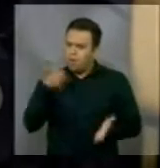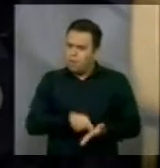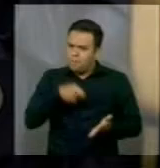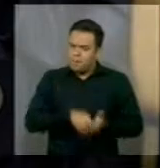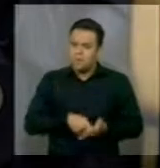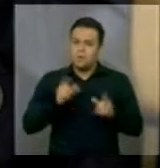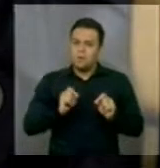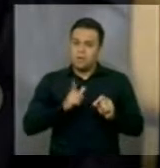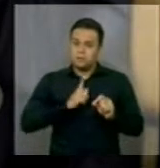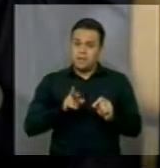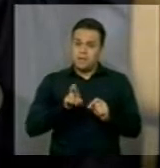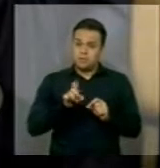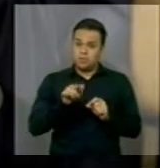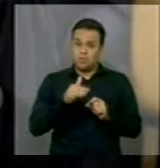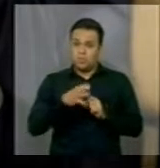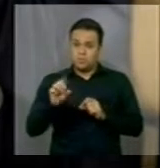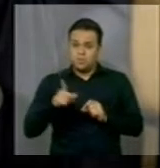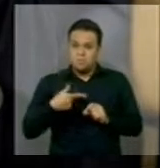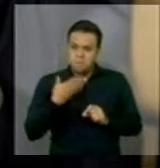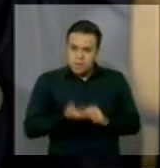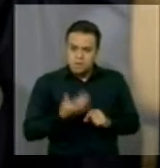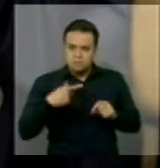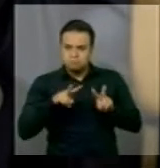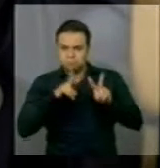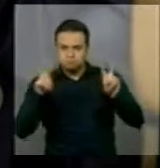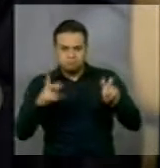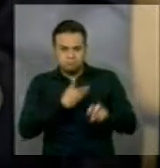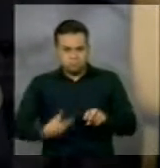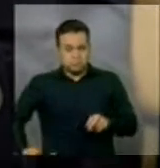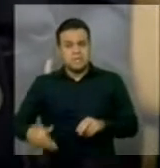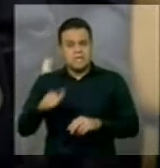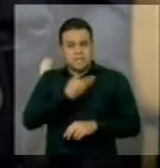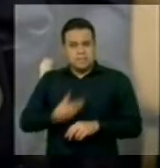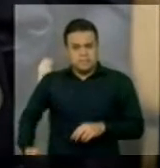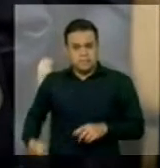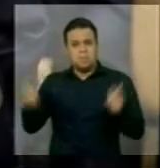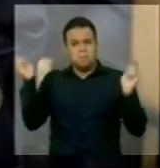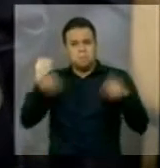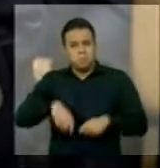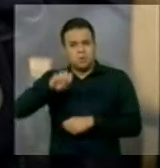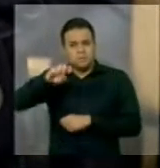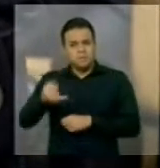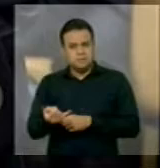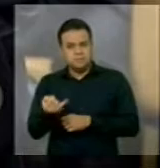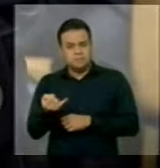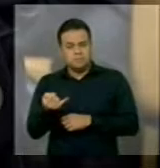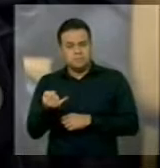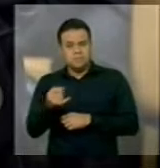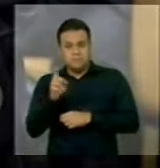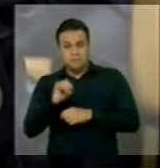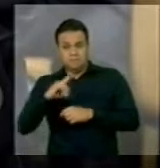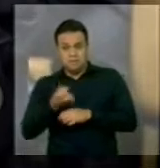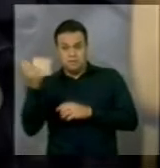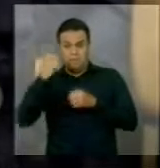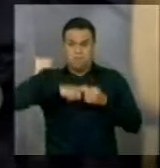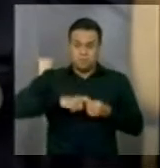condição resolutiva na emissão desses títulos públicos. O Estado pode, sim, retomar. a partir do momento em que se constata que